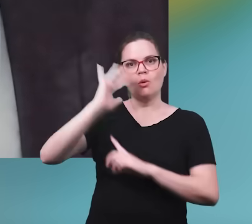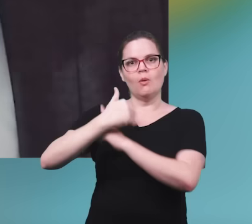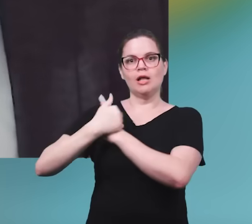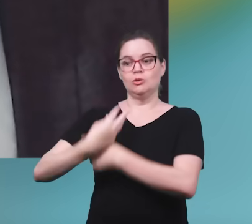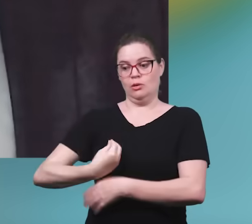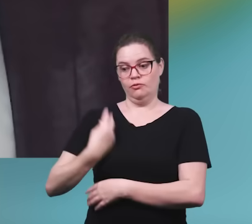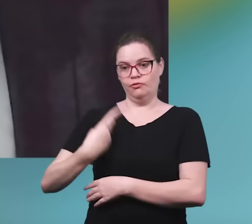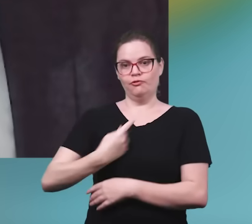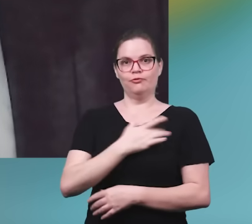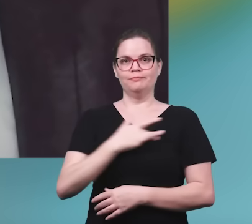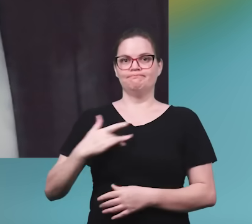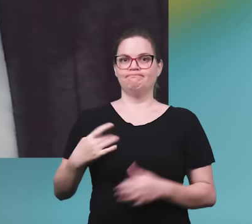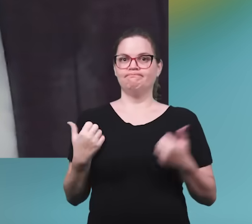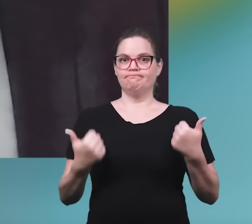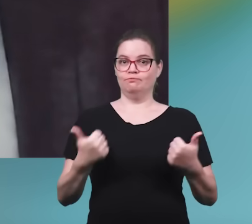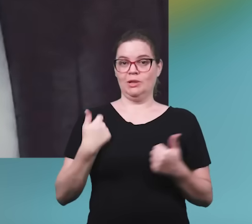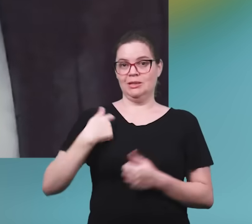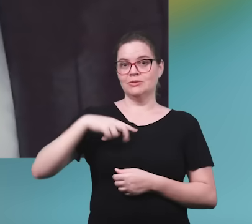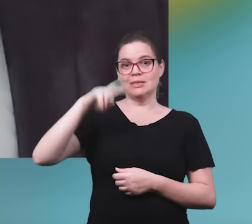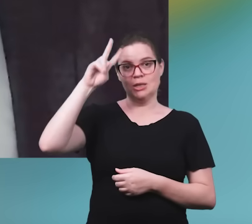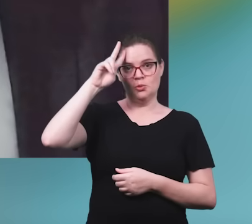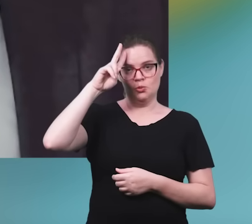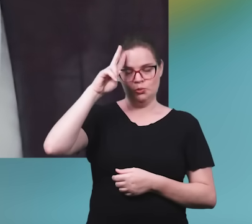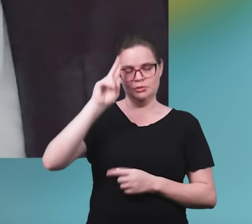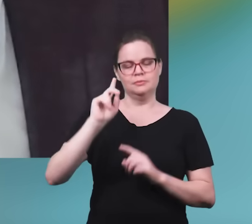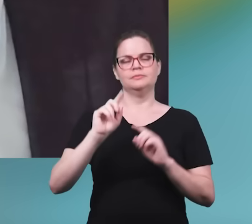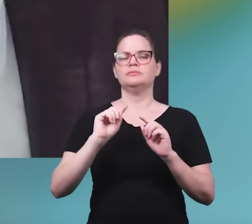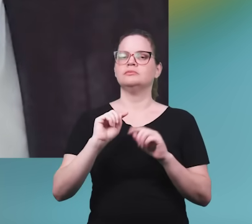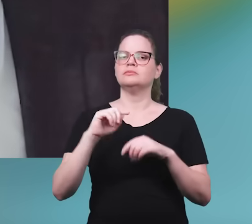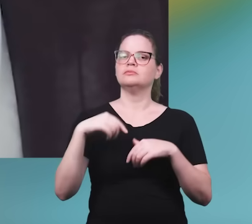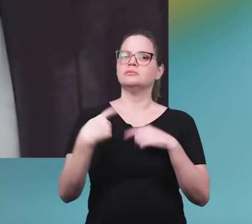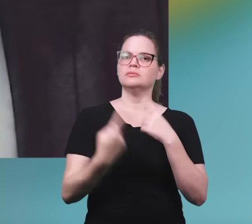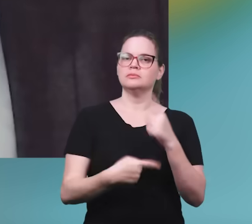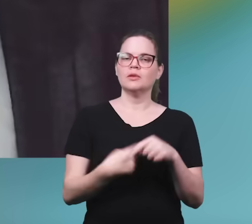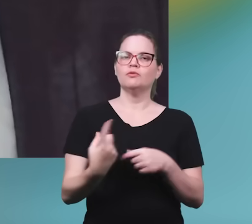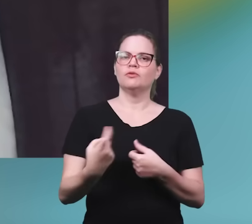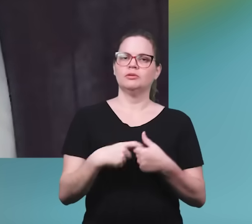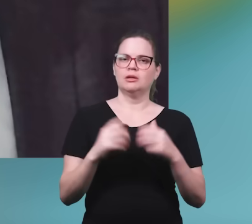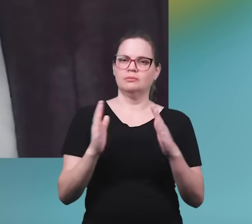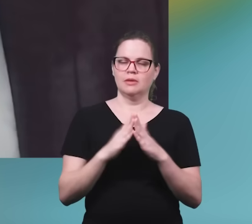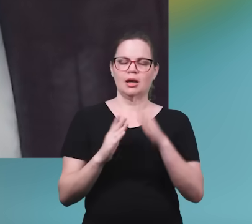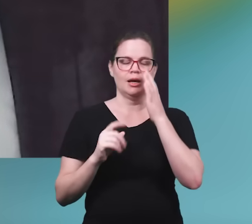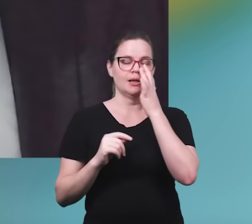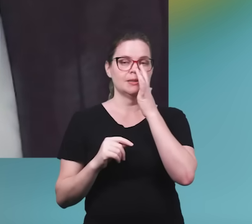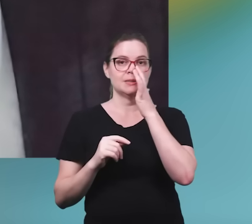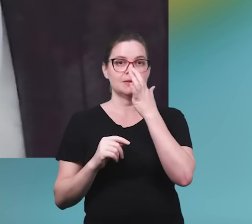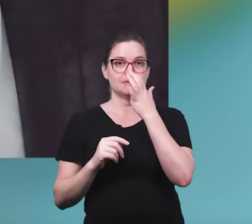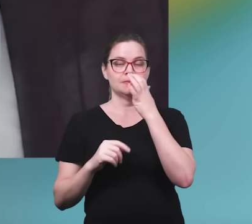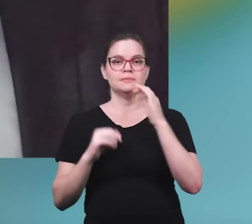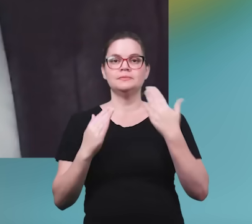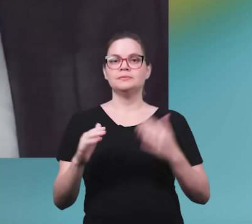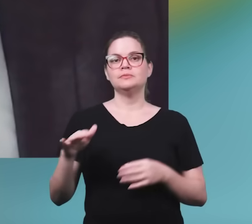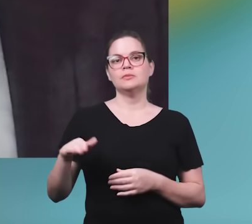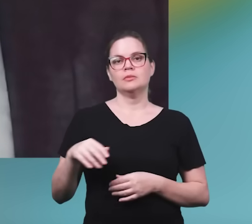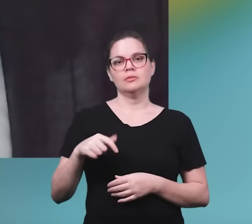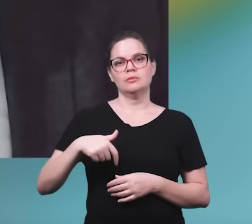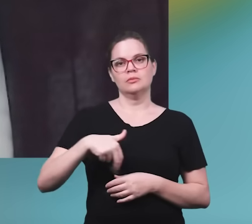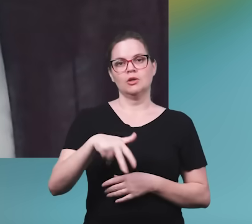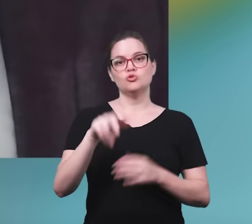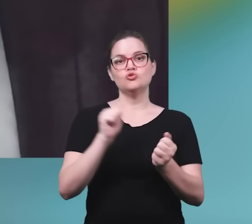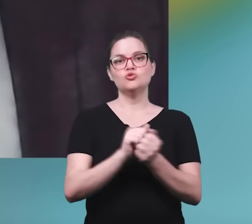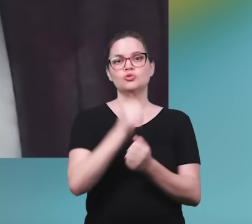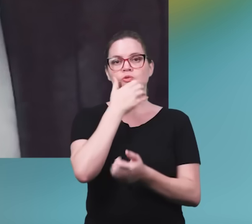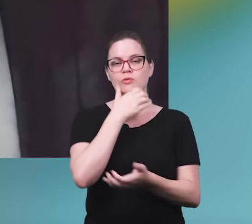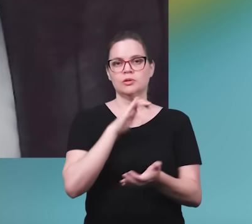o livramento. Isso na segunda-feira. Ao retornar para a sua casa, a sua residência, no